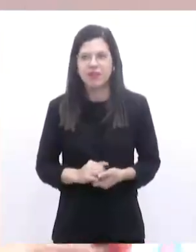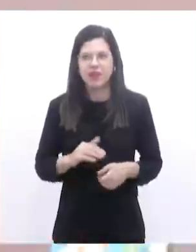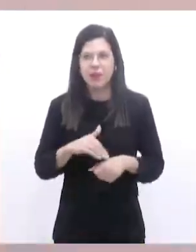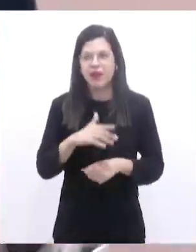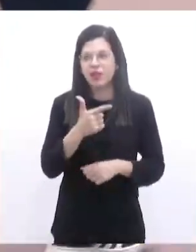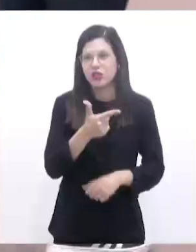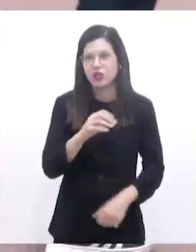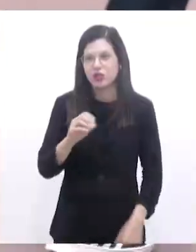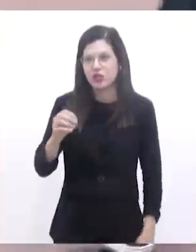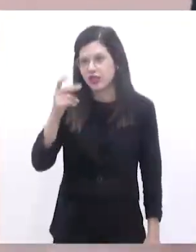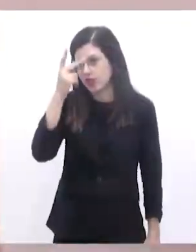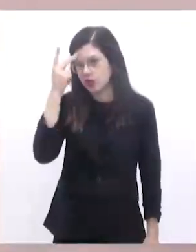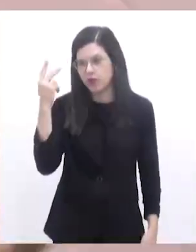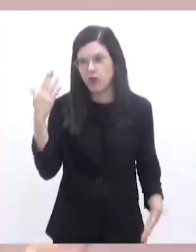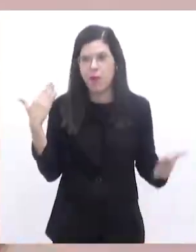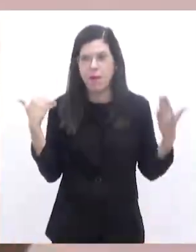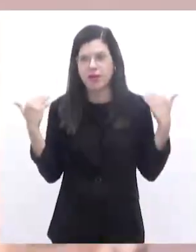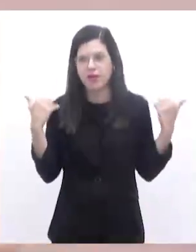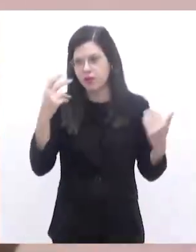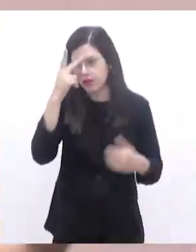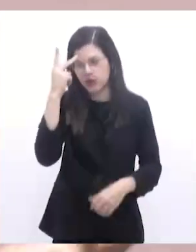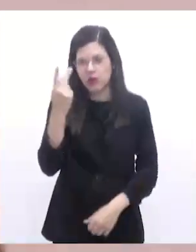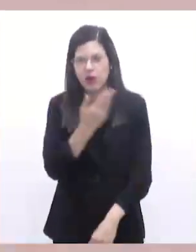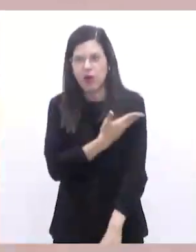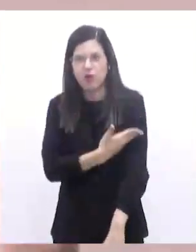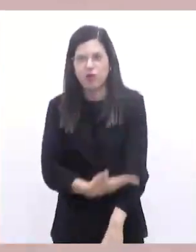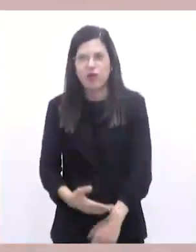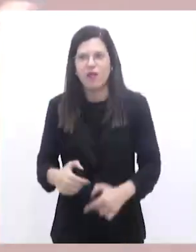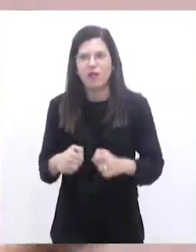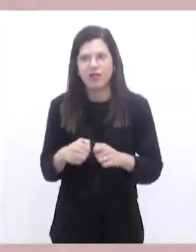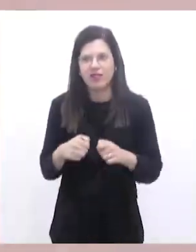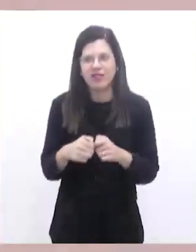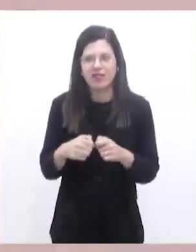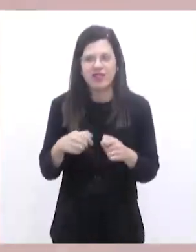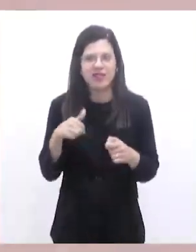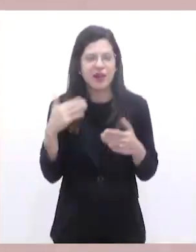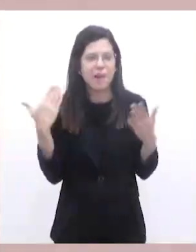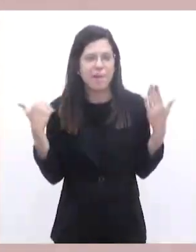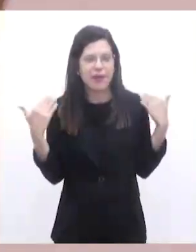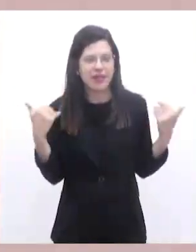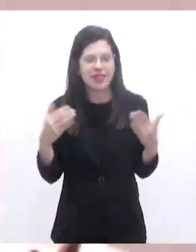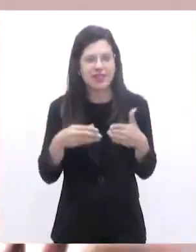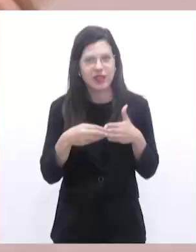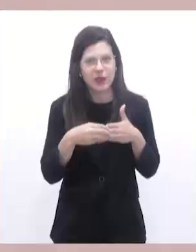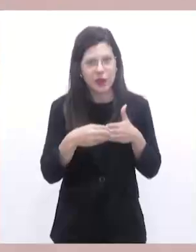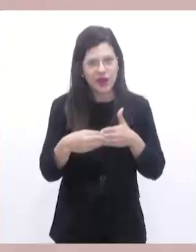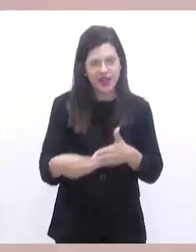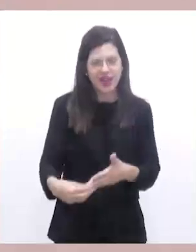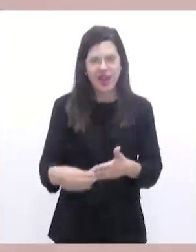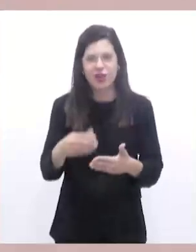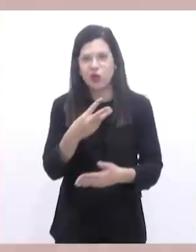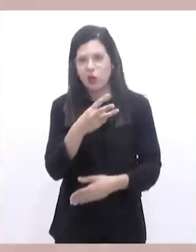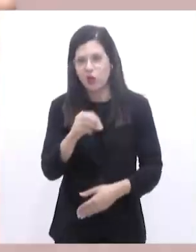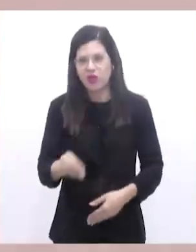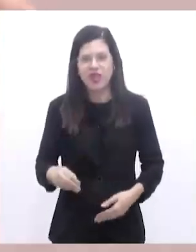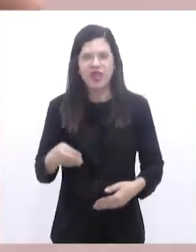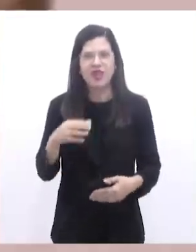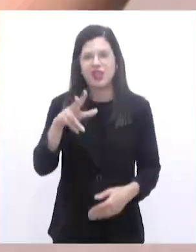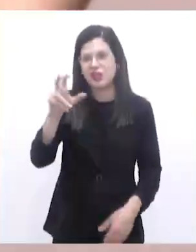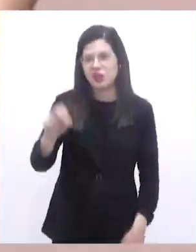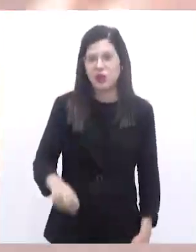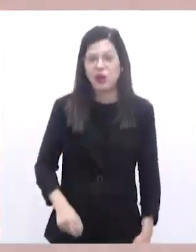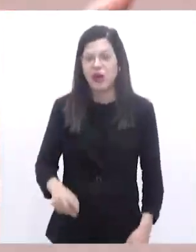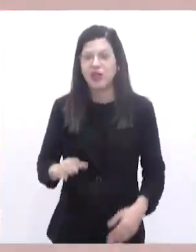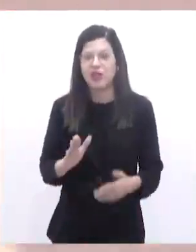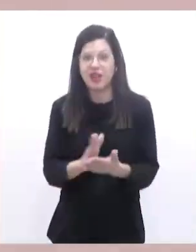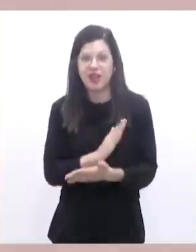200 pessoas por passeio. As pessoas estão acostumadas a fazer passeio guiado com 30, 50 pessoas e se surpreendem quando elas chegam no nosso ponto de encontro e